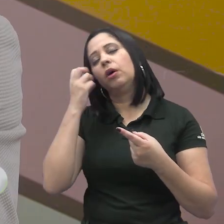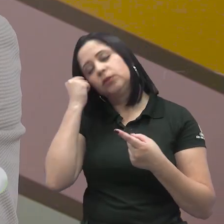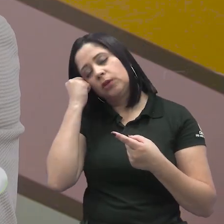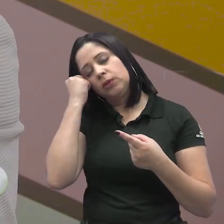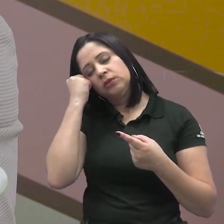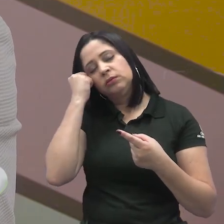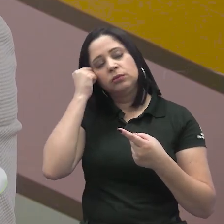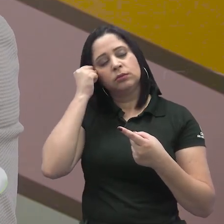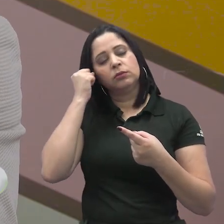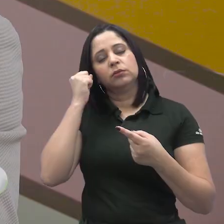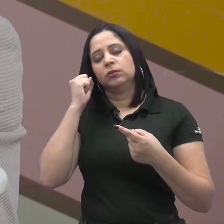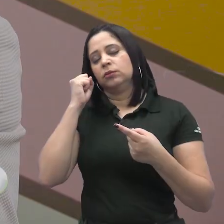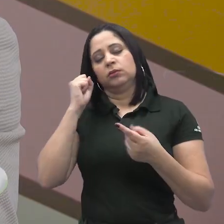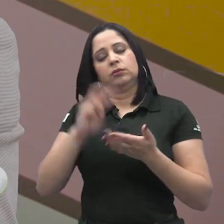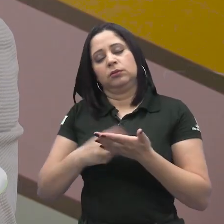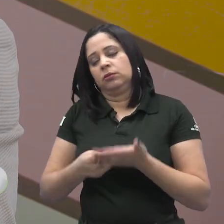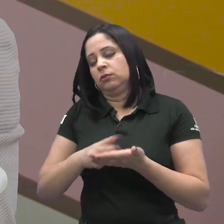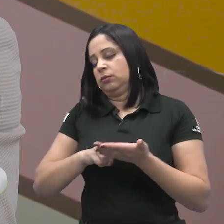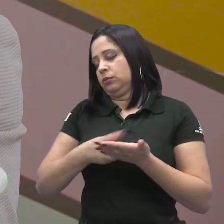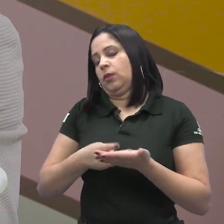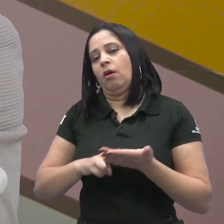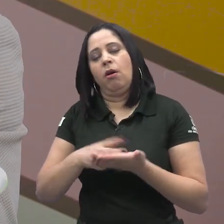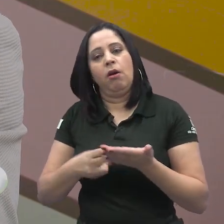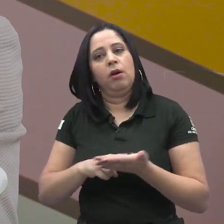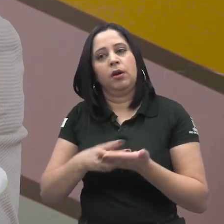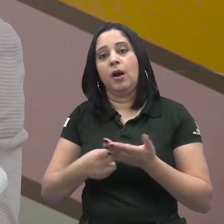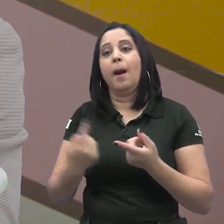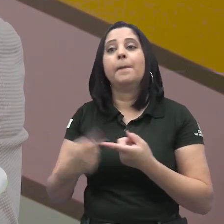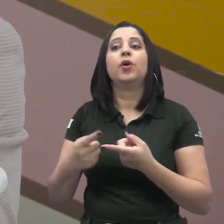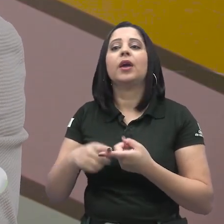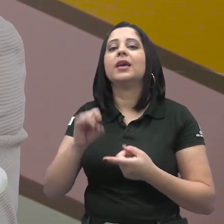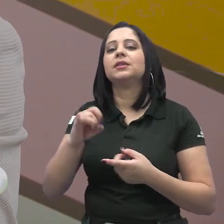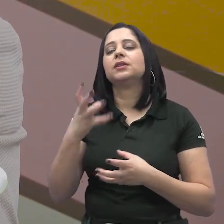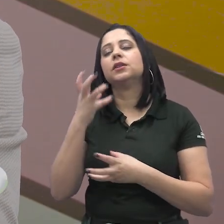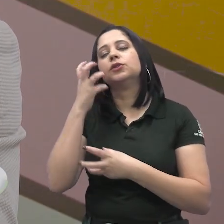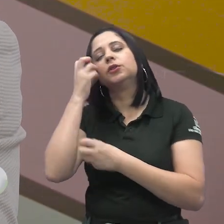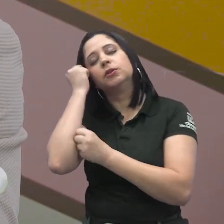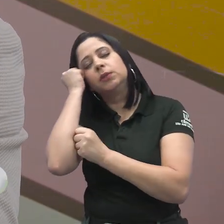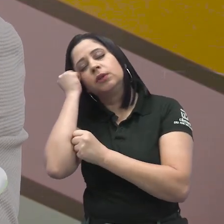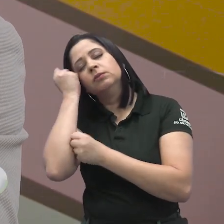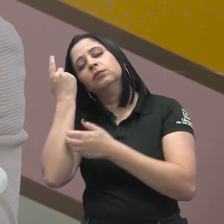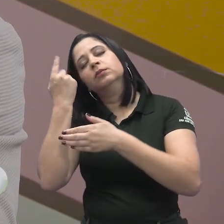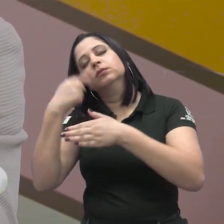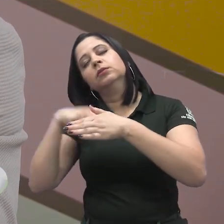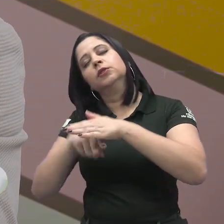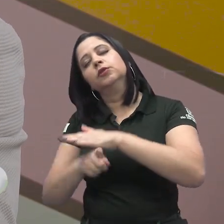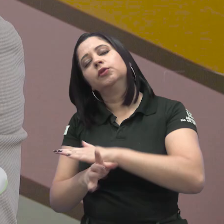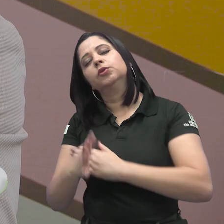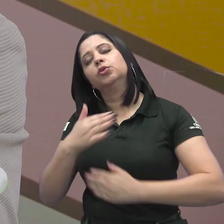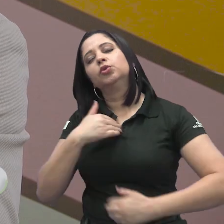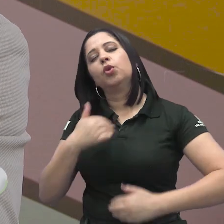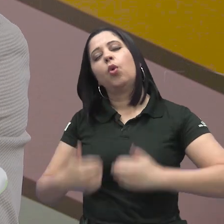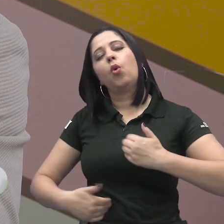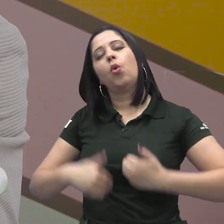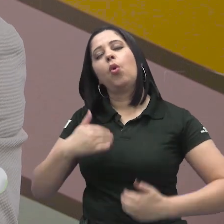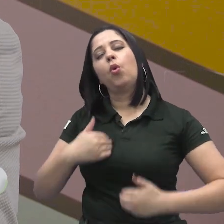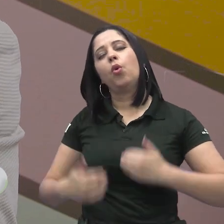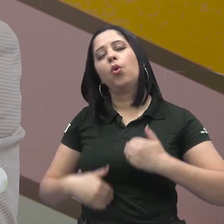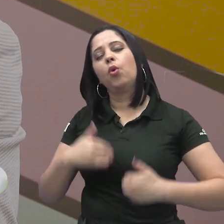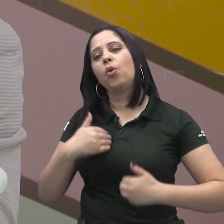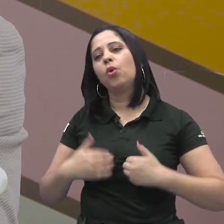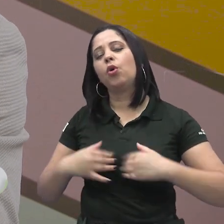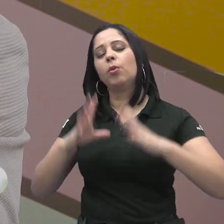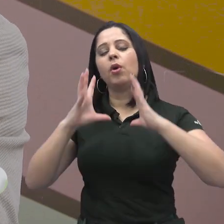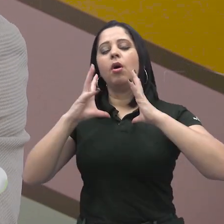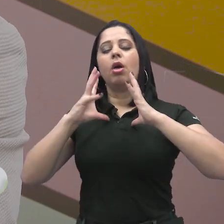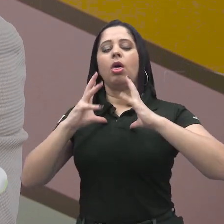mesmo por falta de higiene e por costume, né? É no sono que a gente repara o corpo, é no sono que a gente dá um